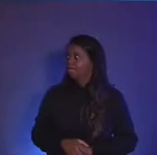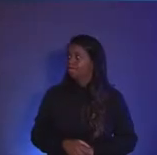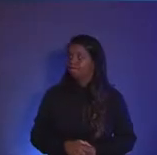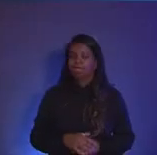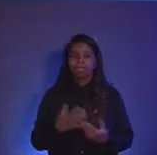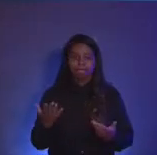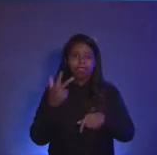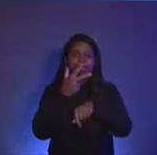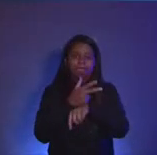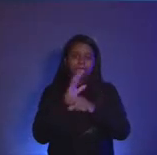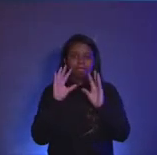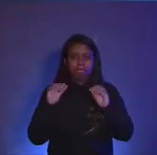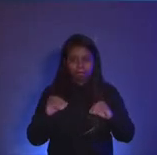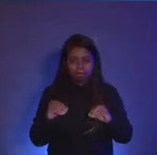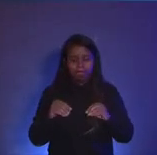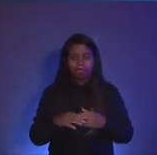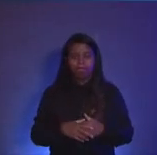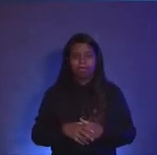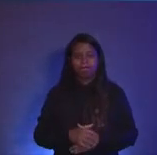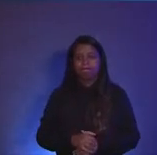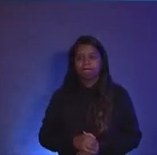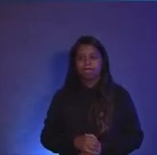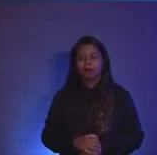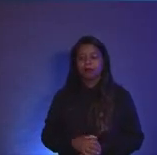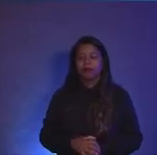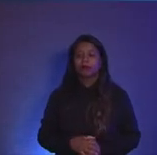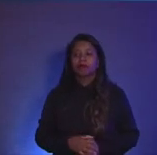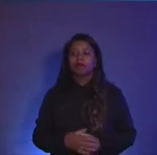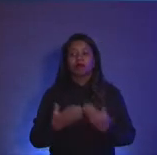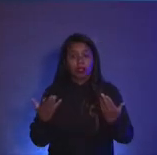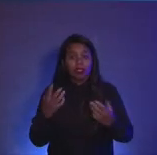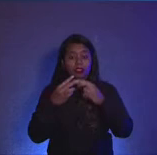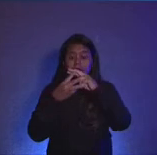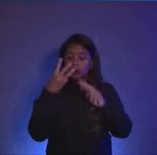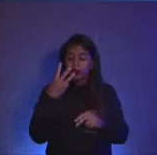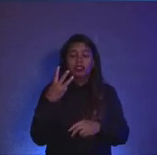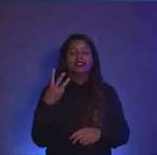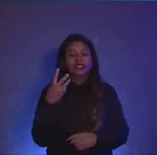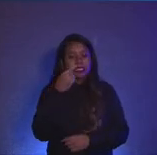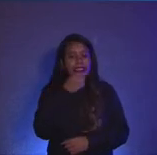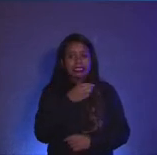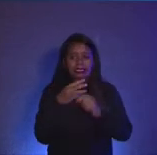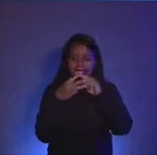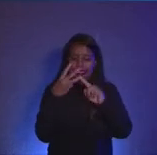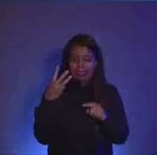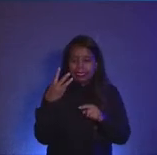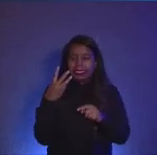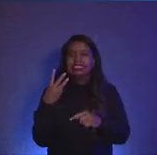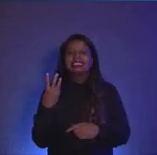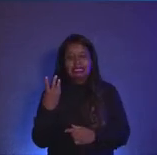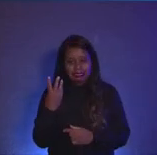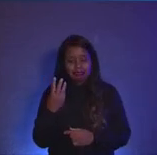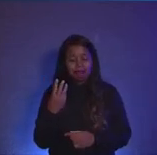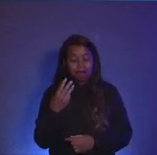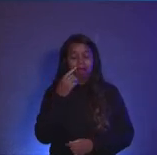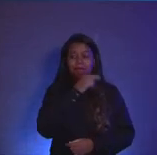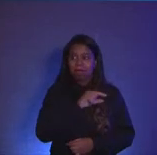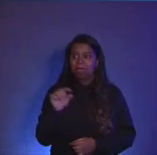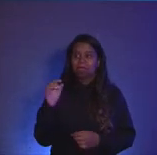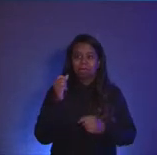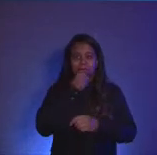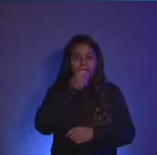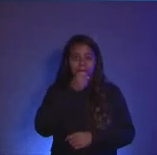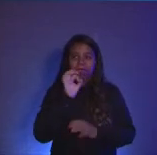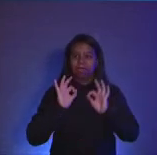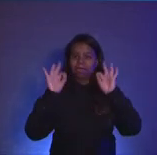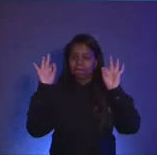Bom, é isso. Nós temos agora nossos 3 finalistas, reportagens muito relevantes. Eu não queria estar na pele desse júri. Bom, o